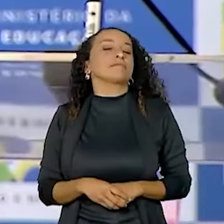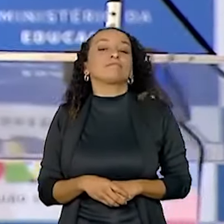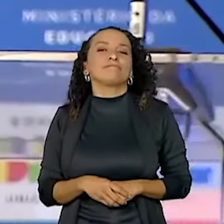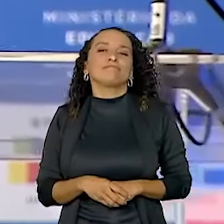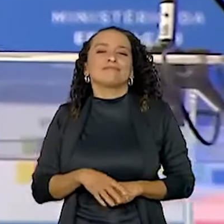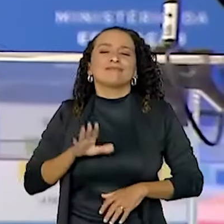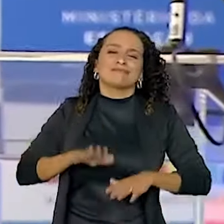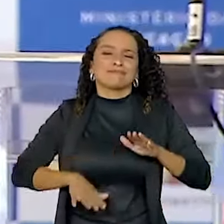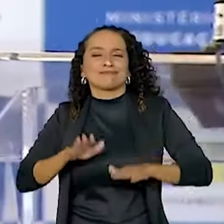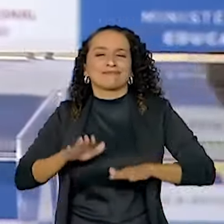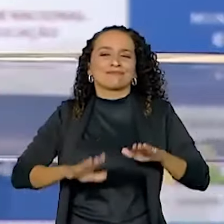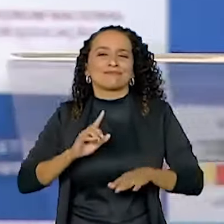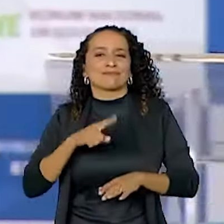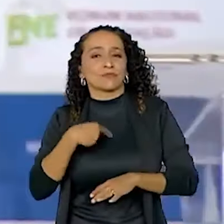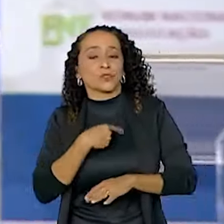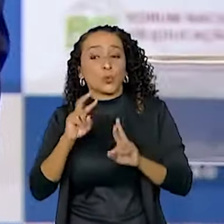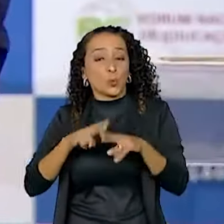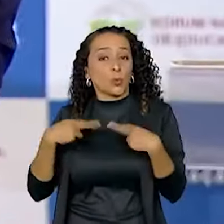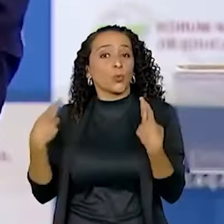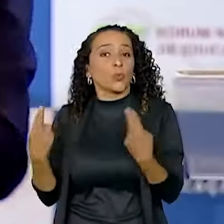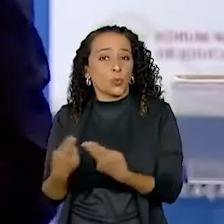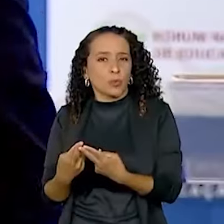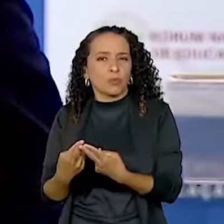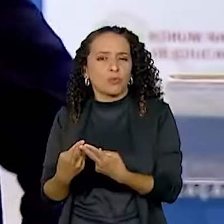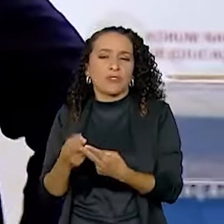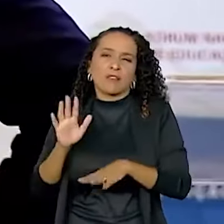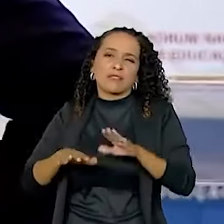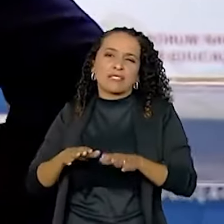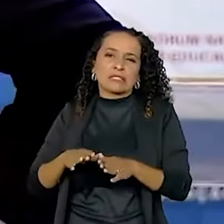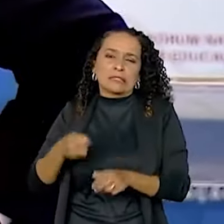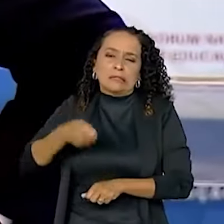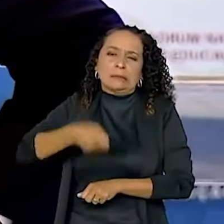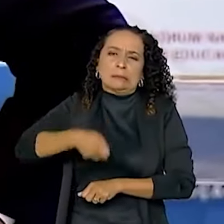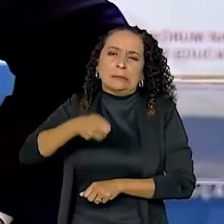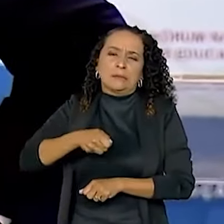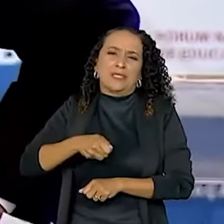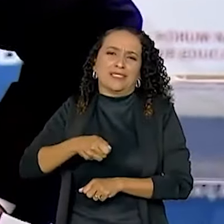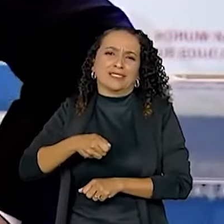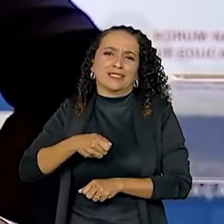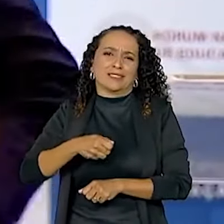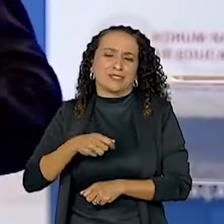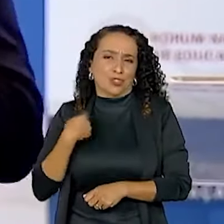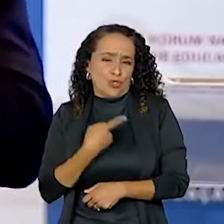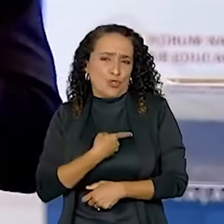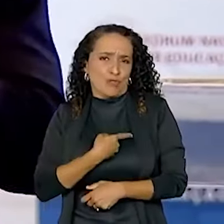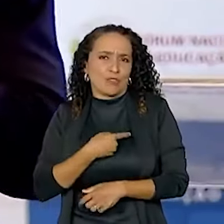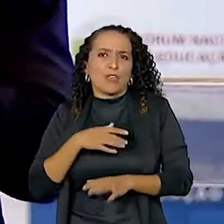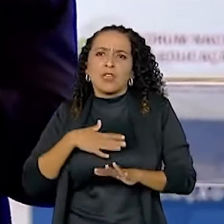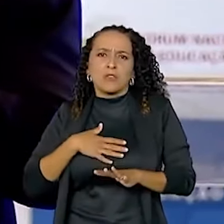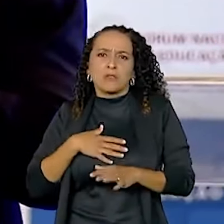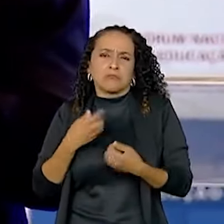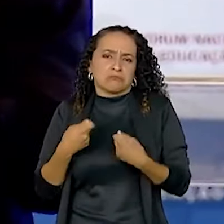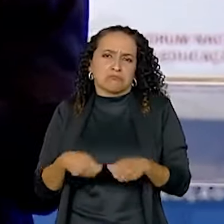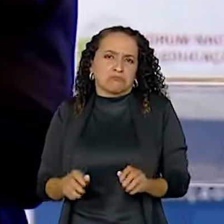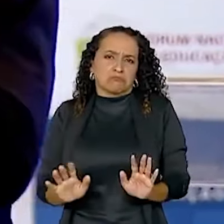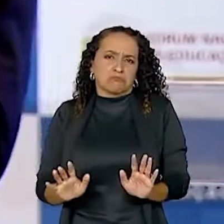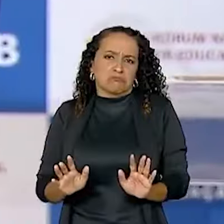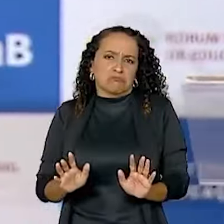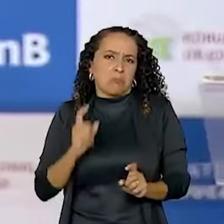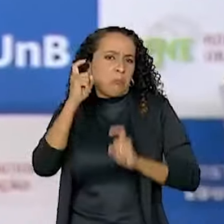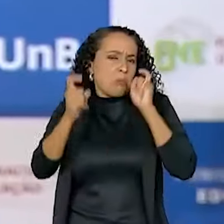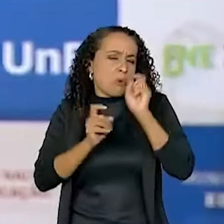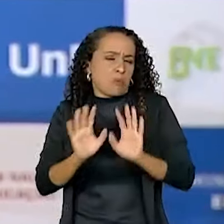de vez em quando a gente se reúne e a gente costuma cobrar muito da gente. Eu não me importo que